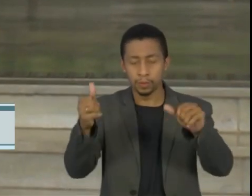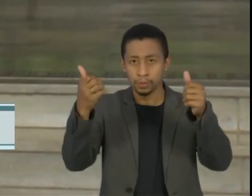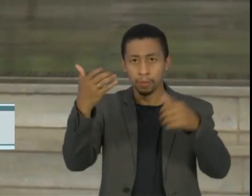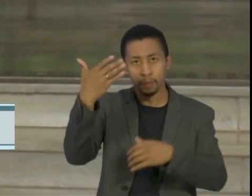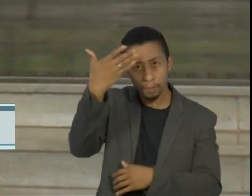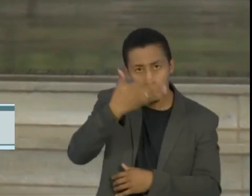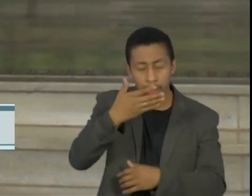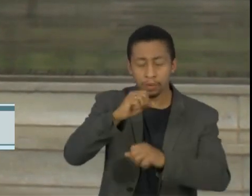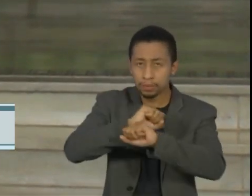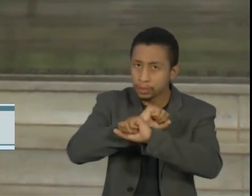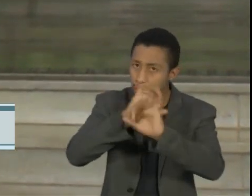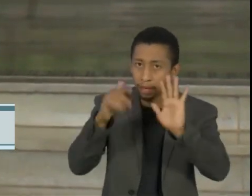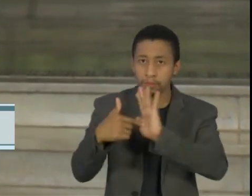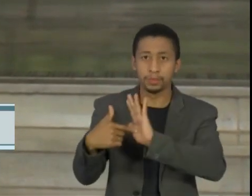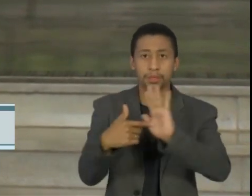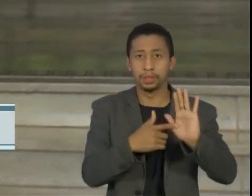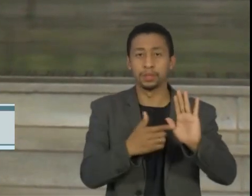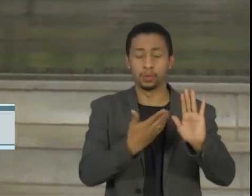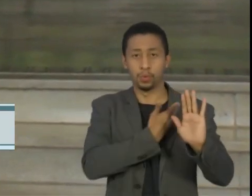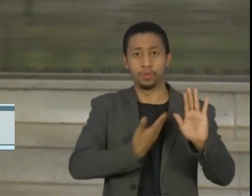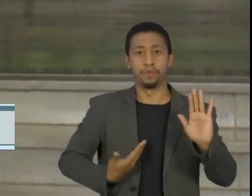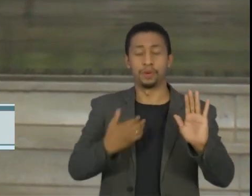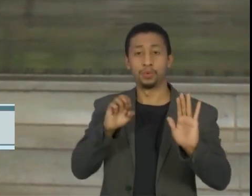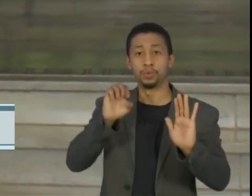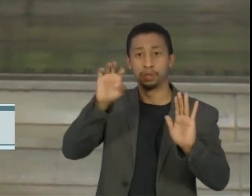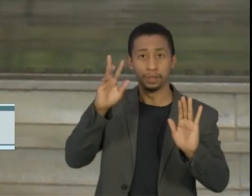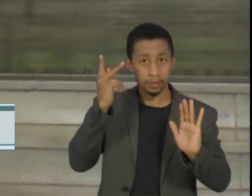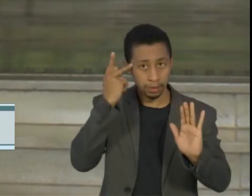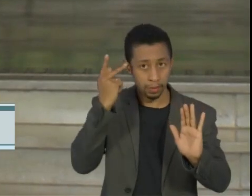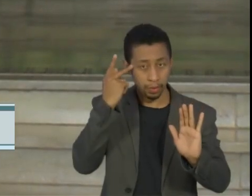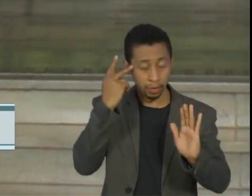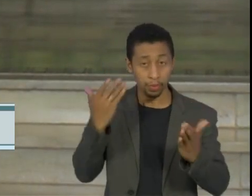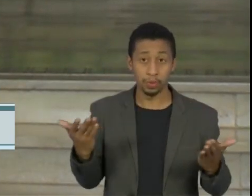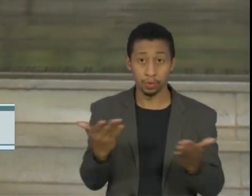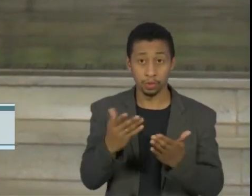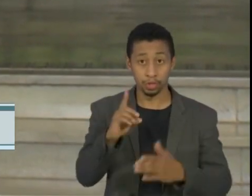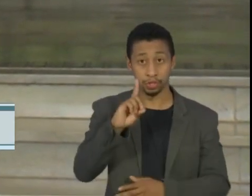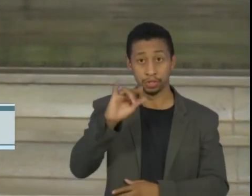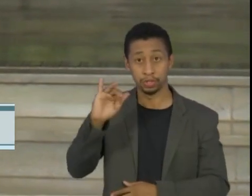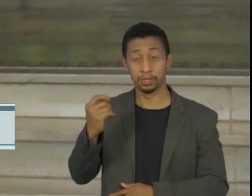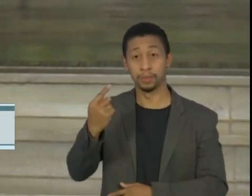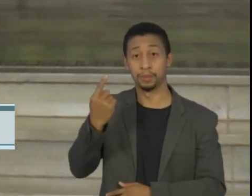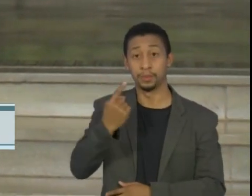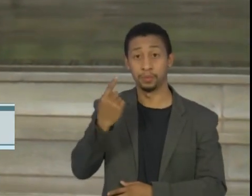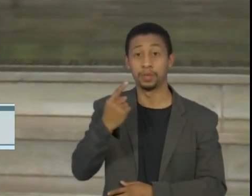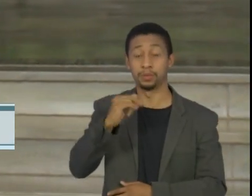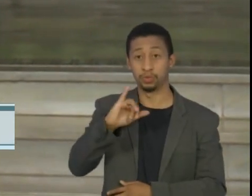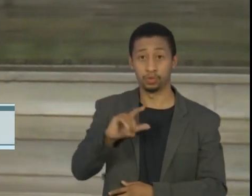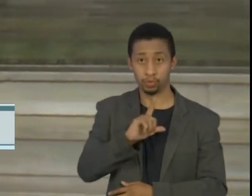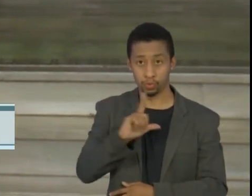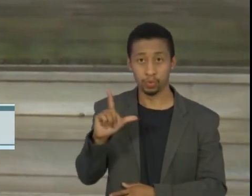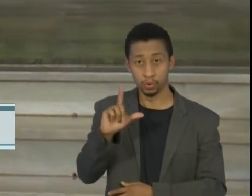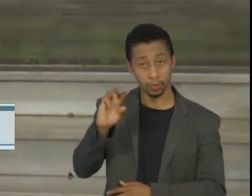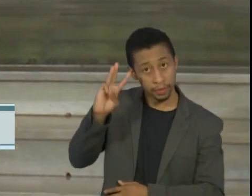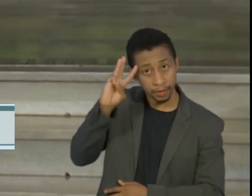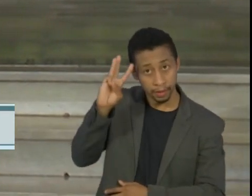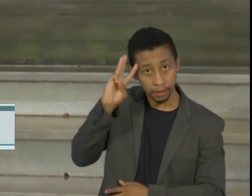do estado de São Paulo. Hoje, dia 1º de julho, terça-feira. Participam desta coletiva de